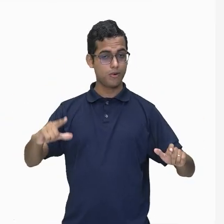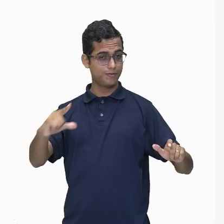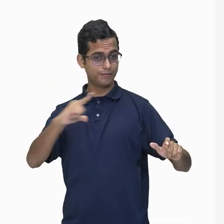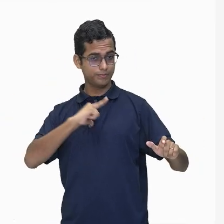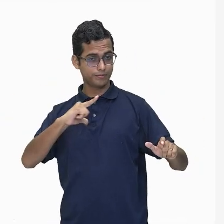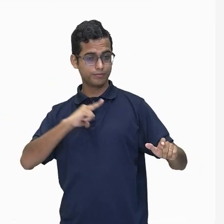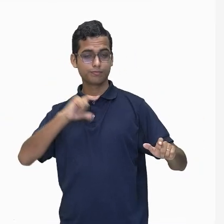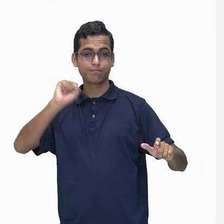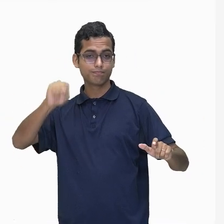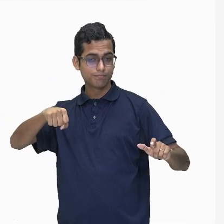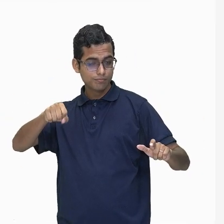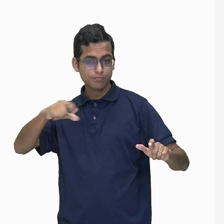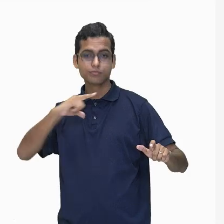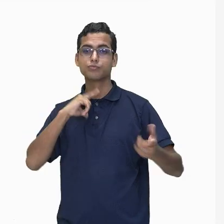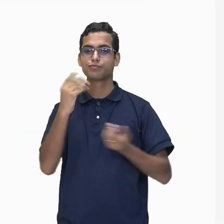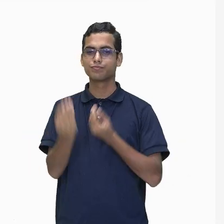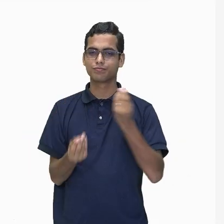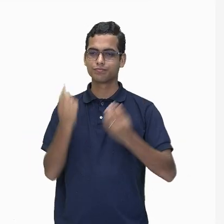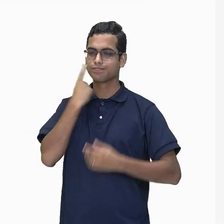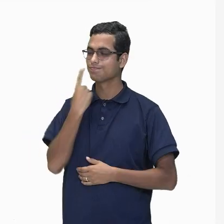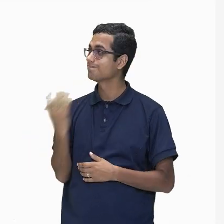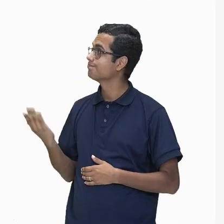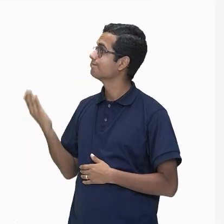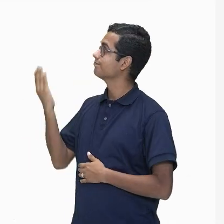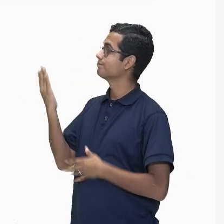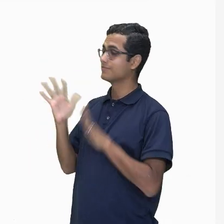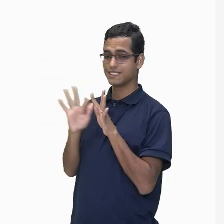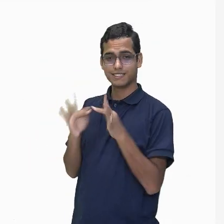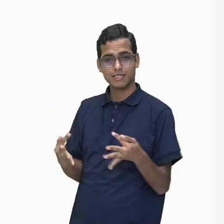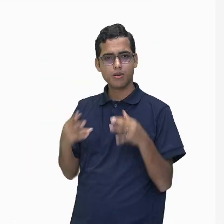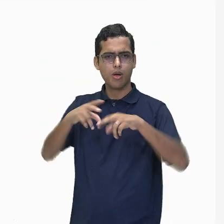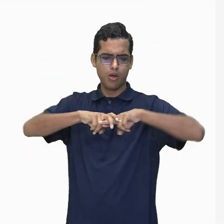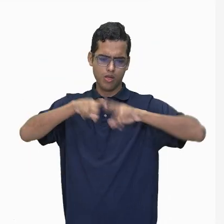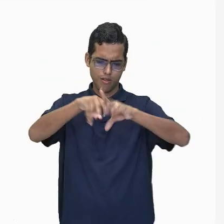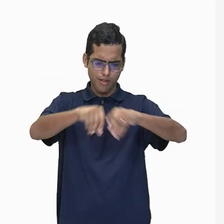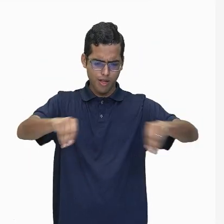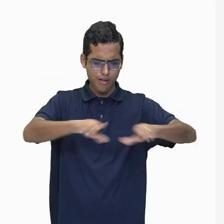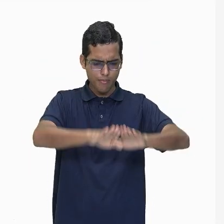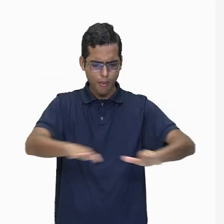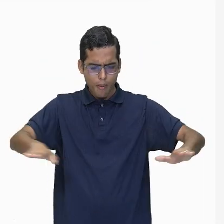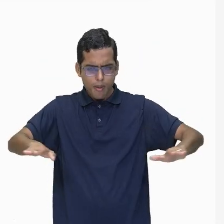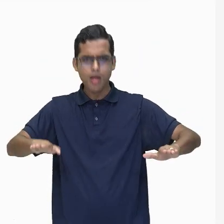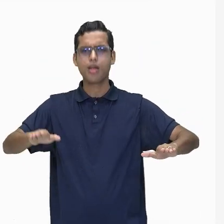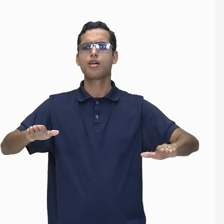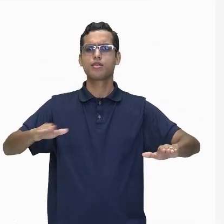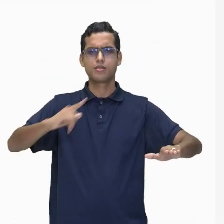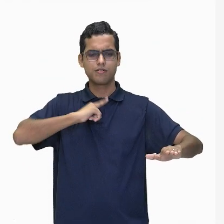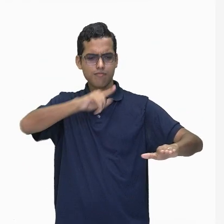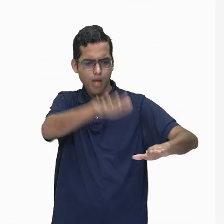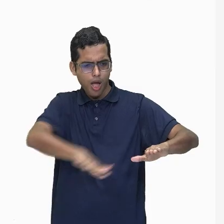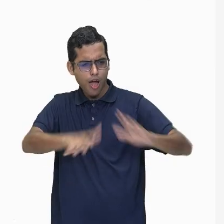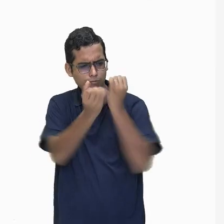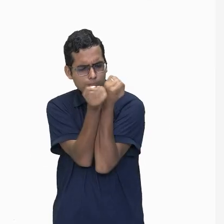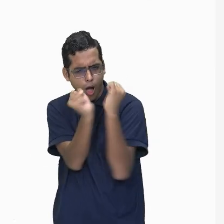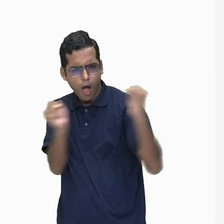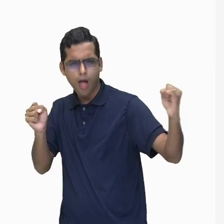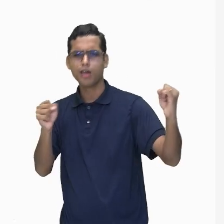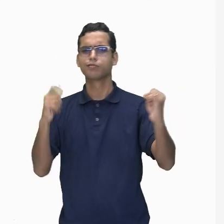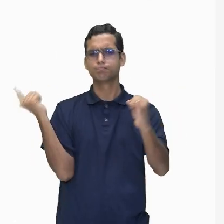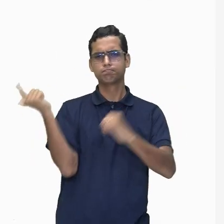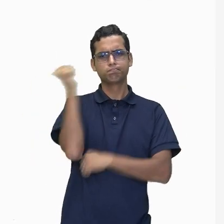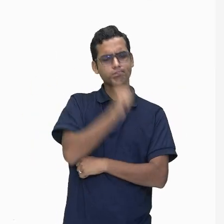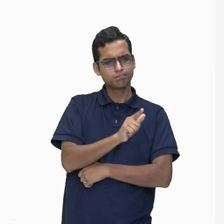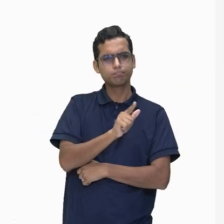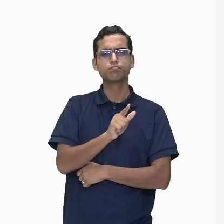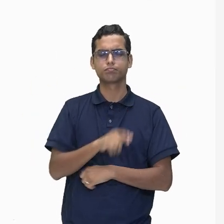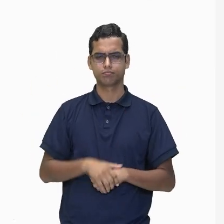espaço dessa maneira, né, com o chão de terra batida, uma área ampla, né? Pode até não